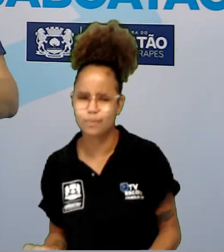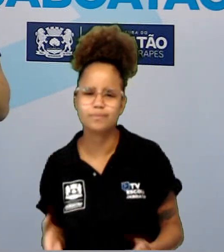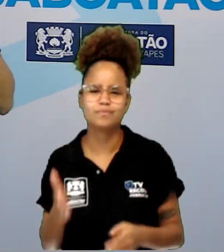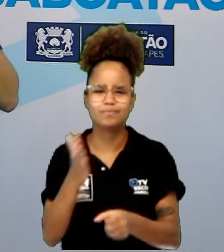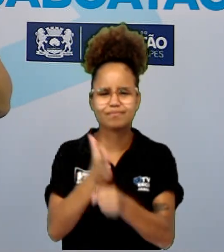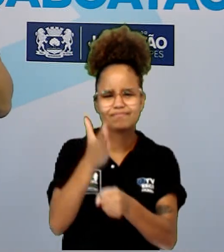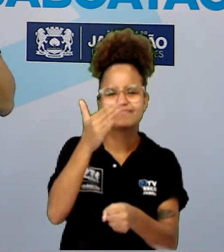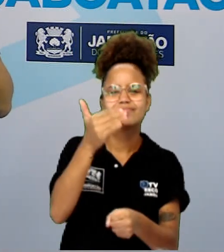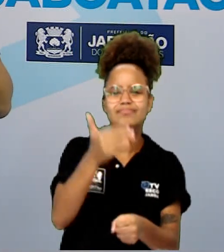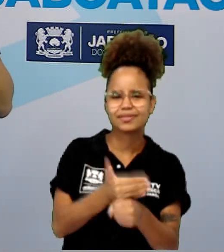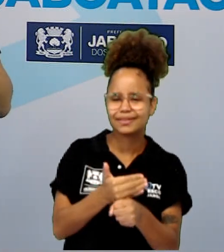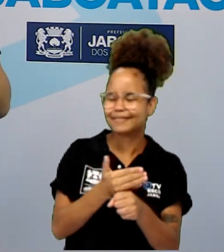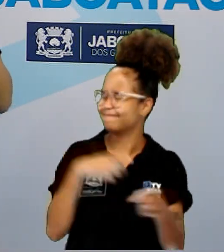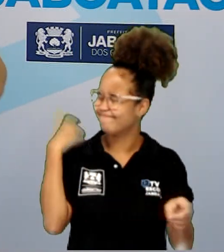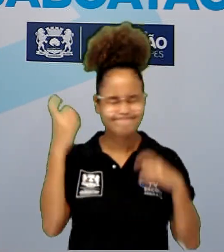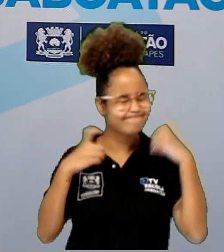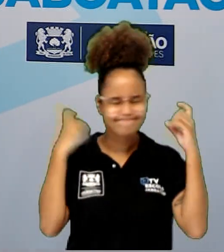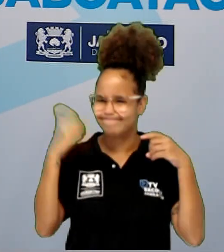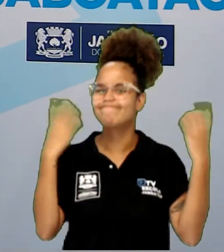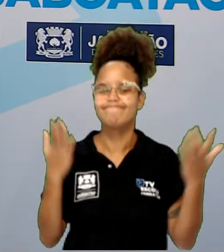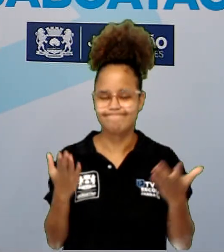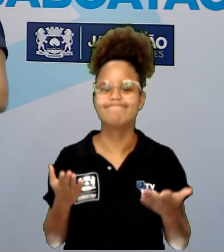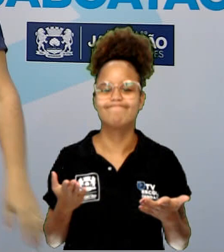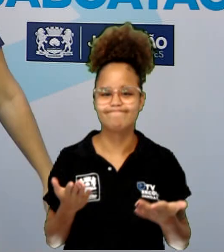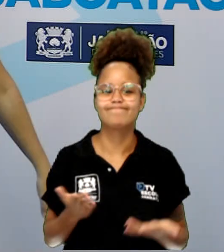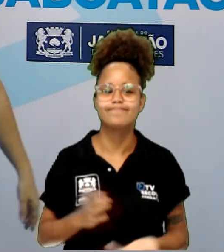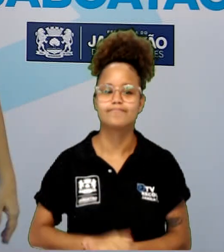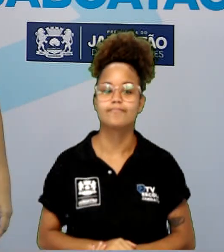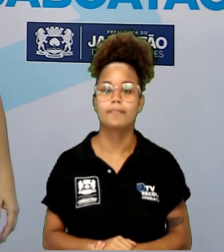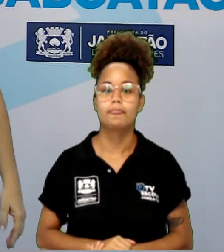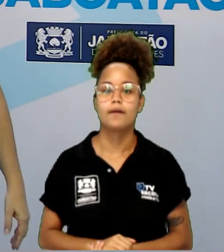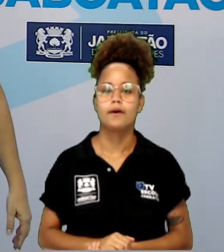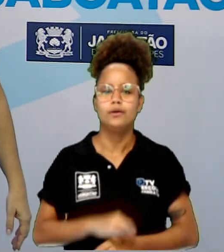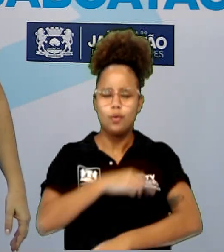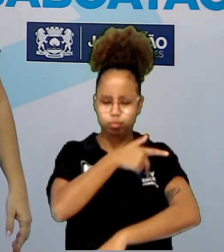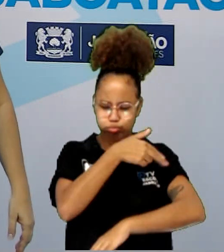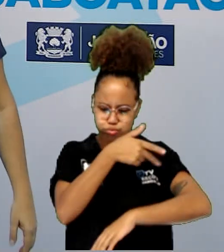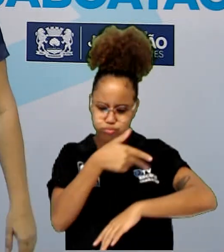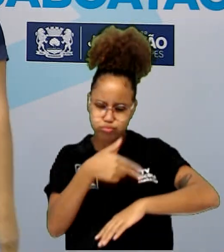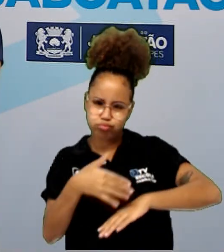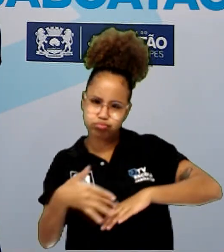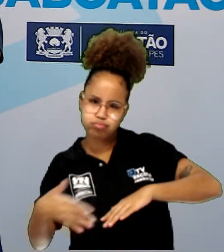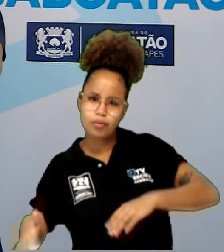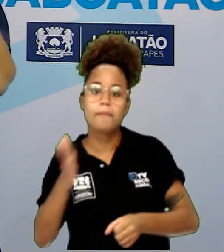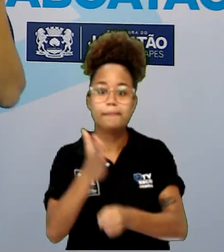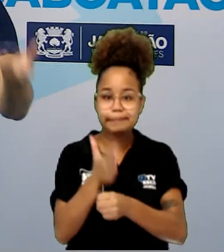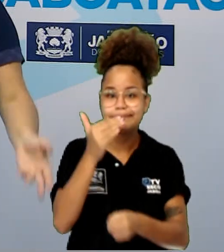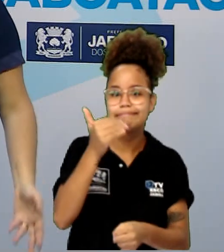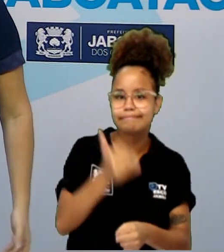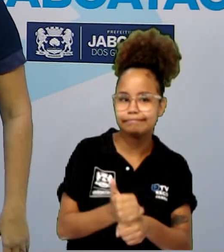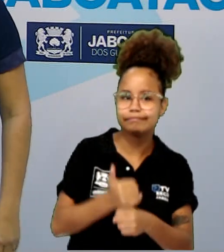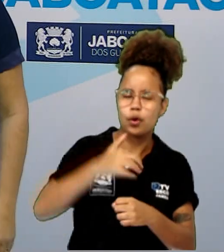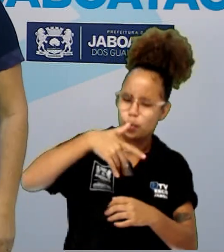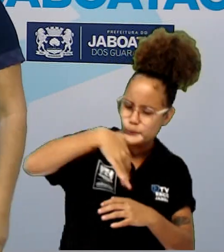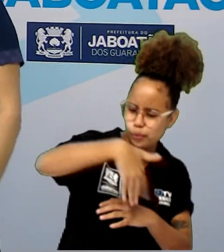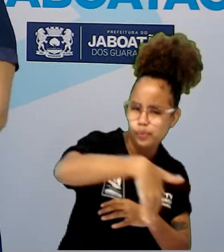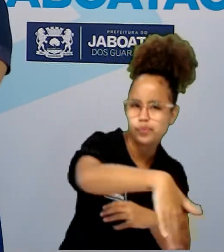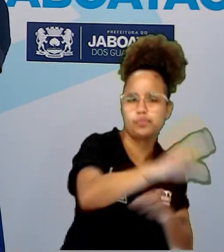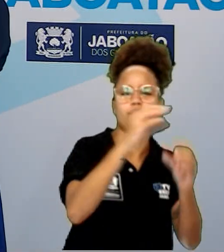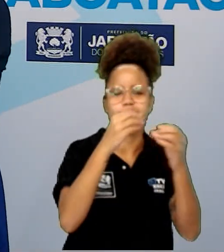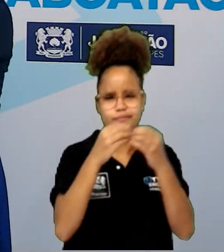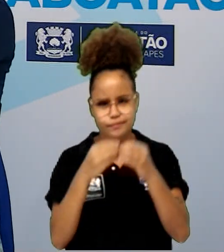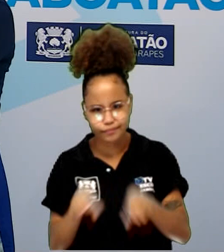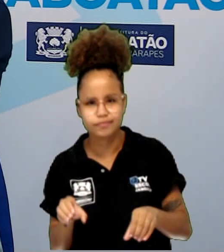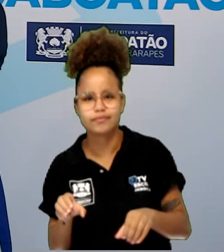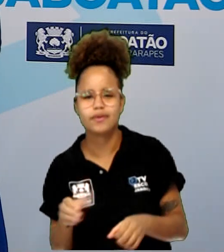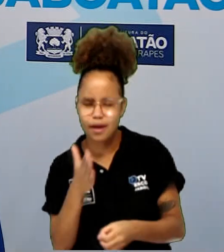batatas e foi aquela confusão. E assim, descia batata rolando para um lado, descia ovo do outro.